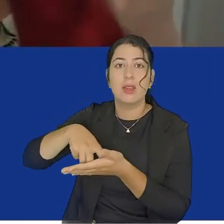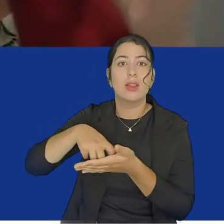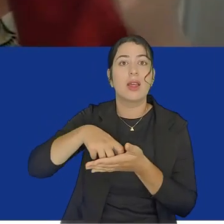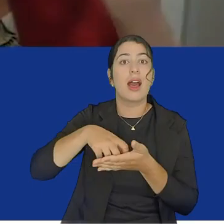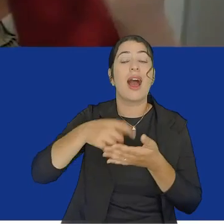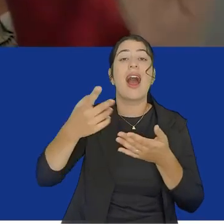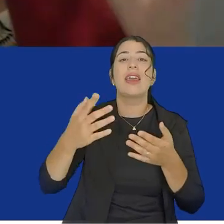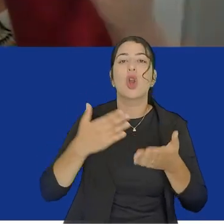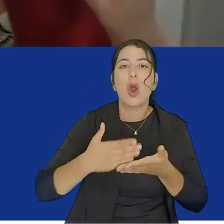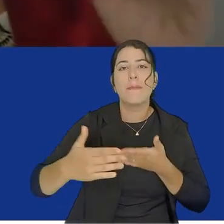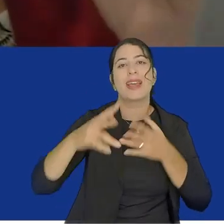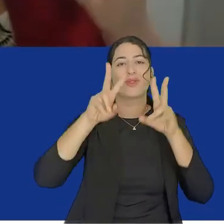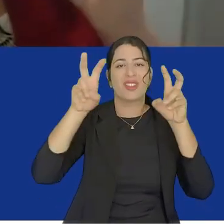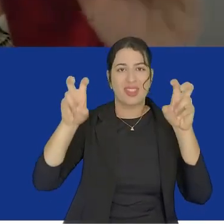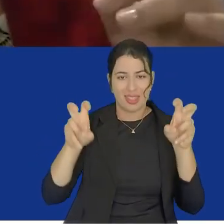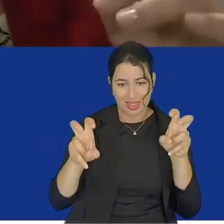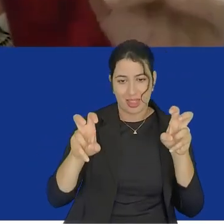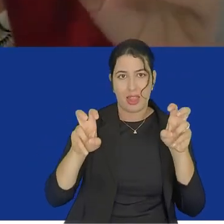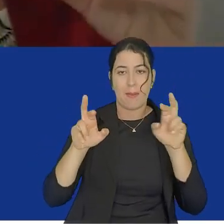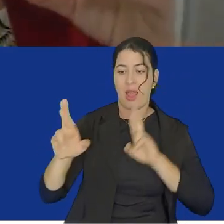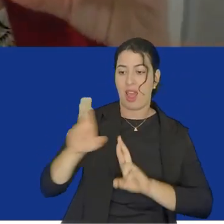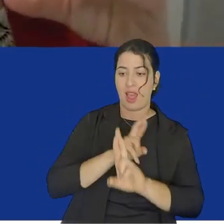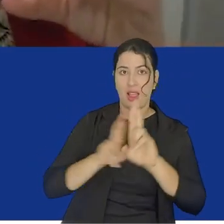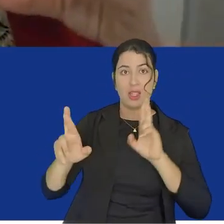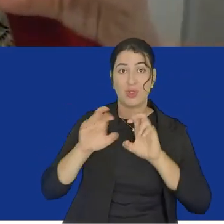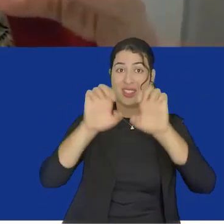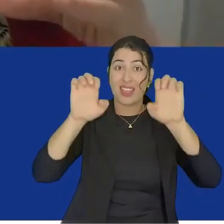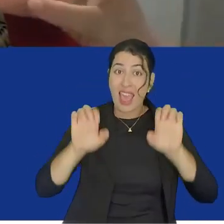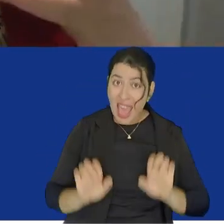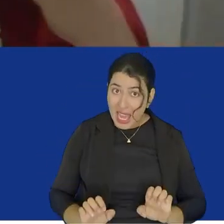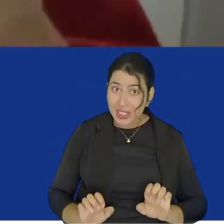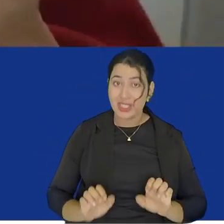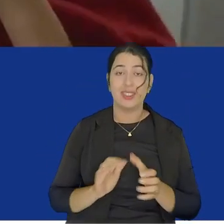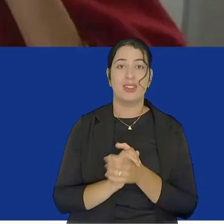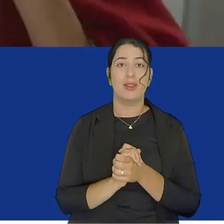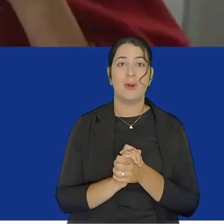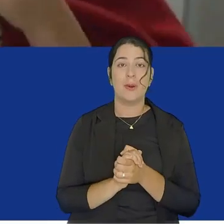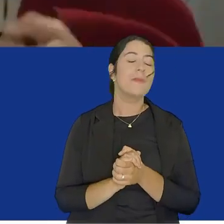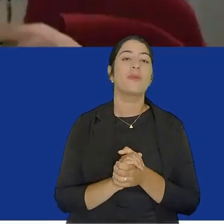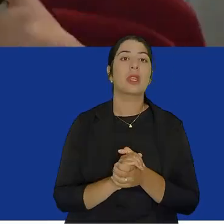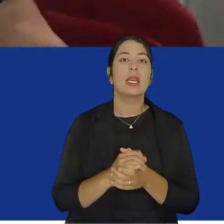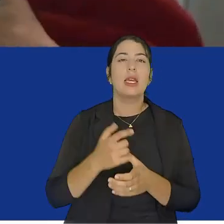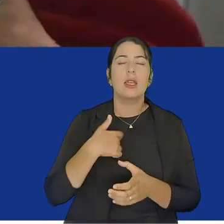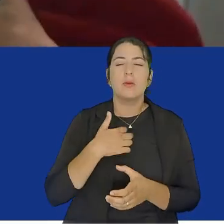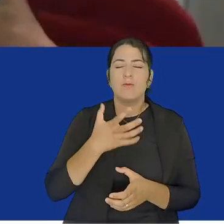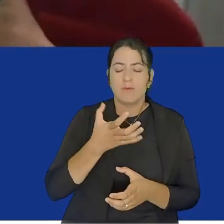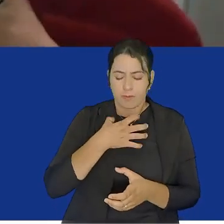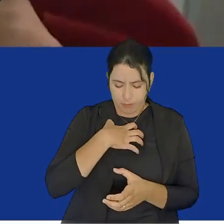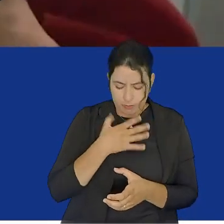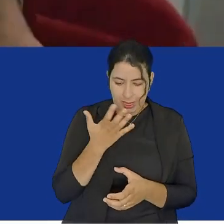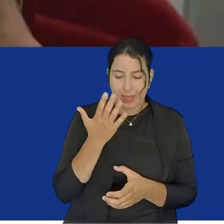Eu começo a falar em relações motivadas de impulsos intrínsecos, é aquilo que está dentro de